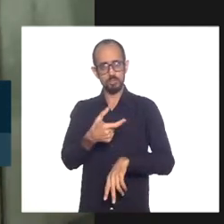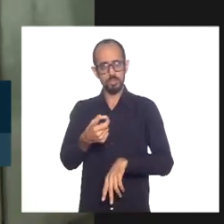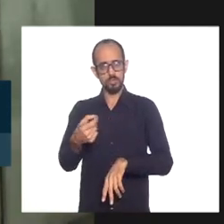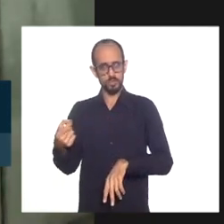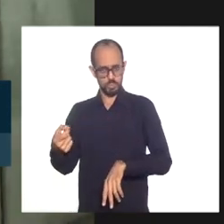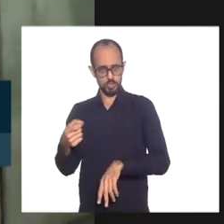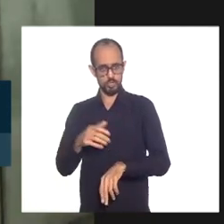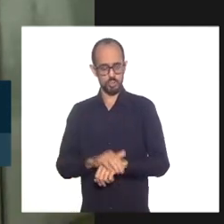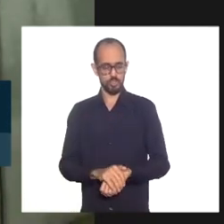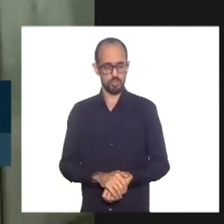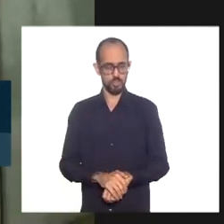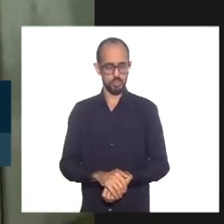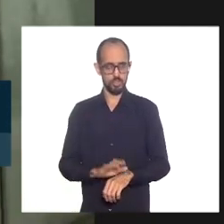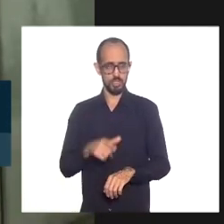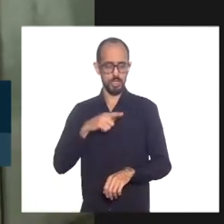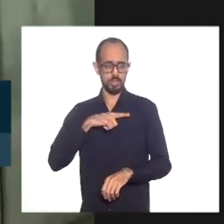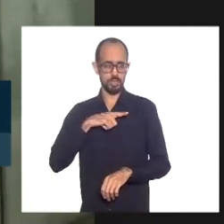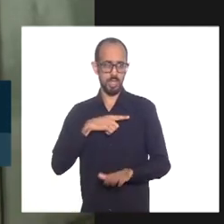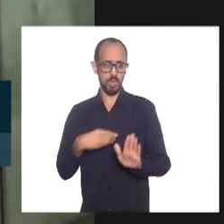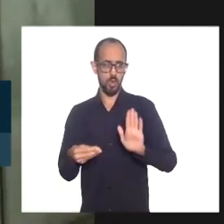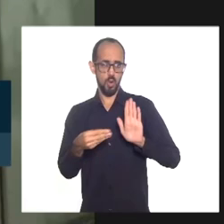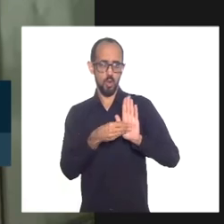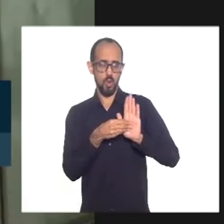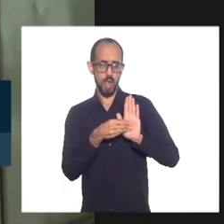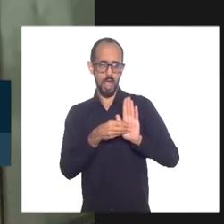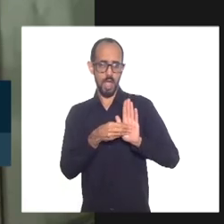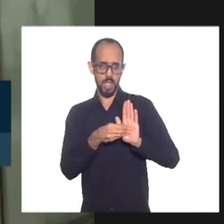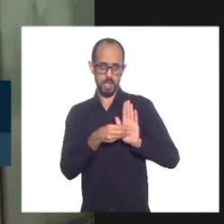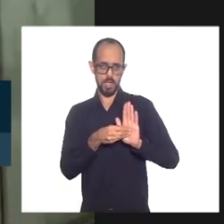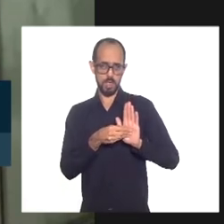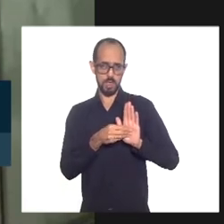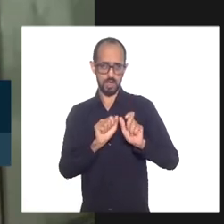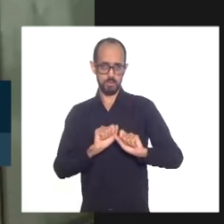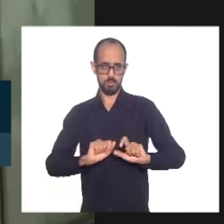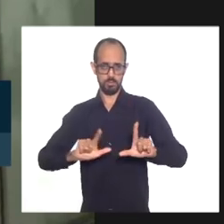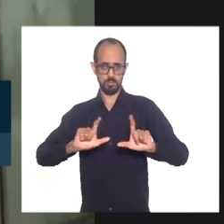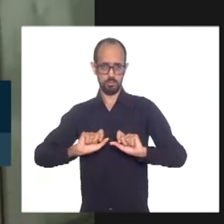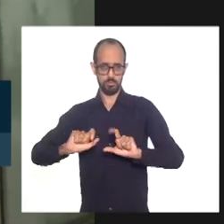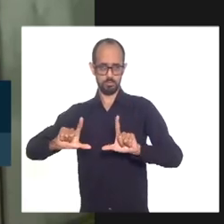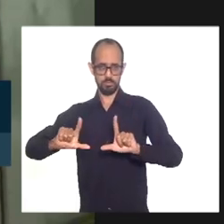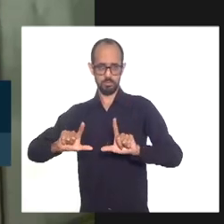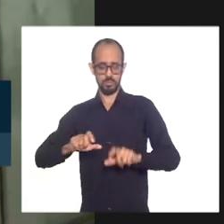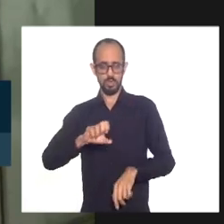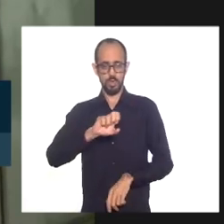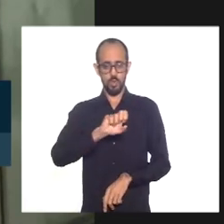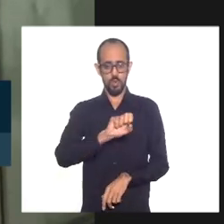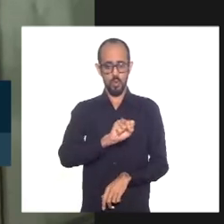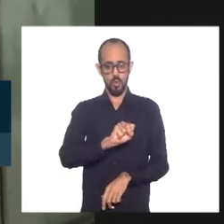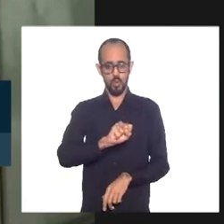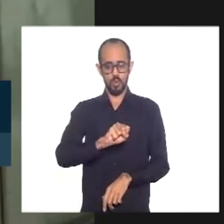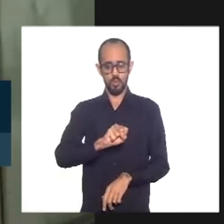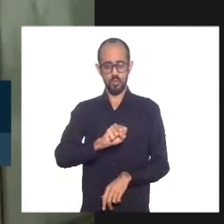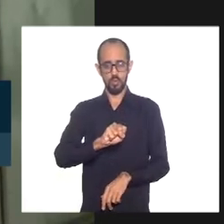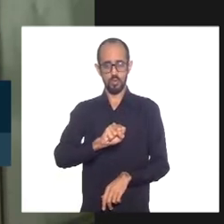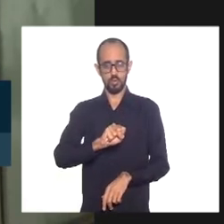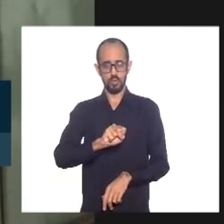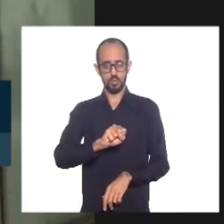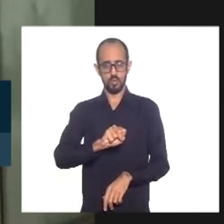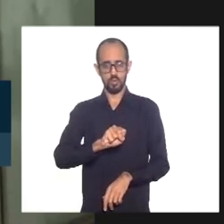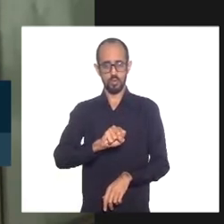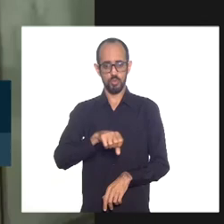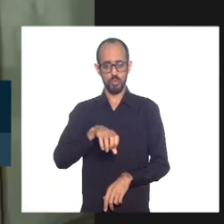né? E eles colocam uma demanda de 8 FPSOs replicantes,